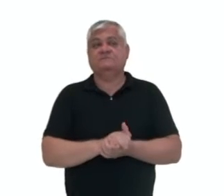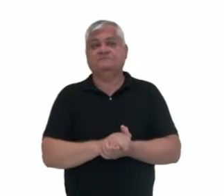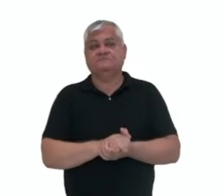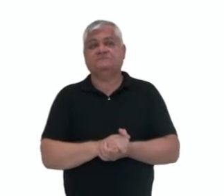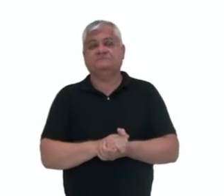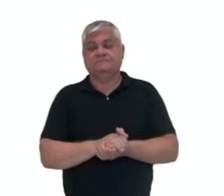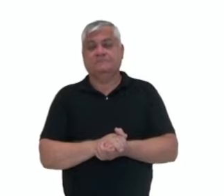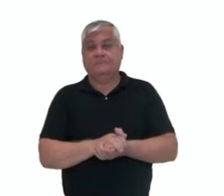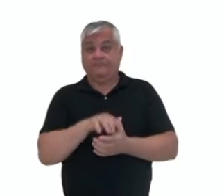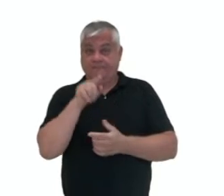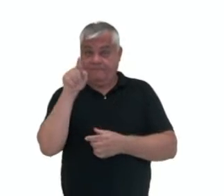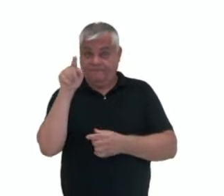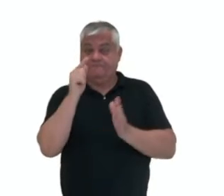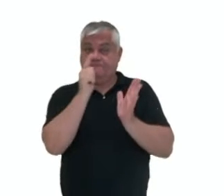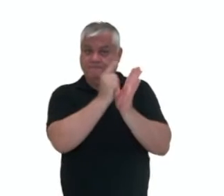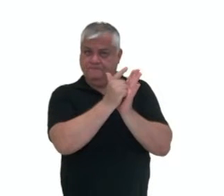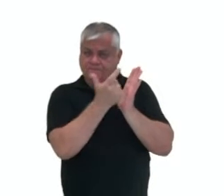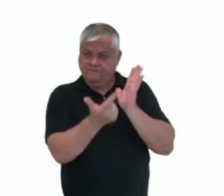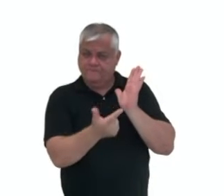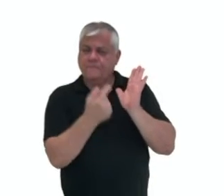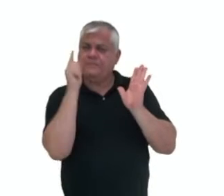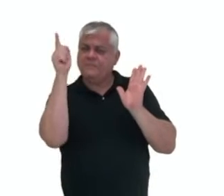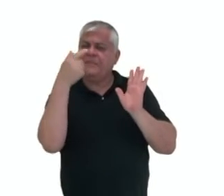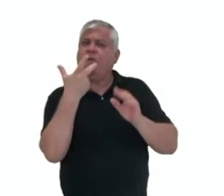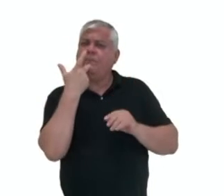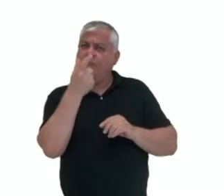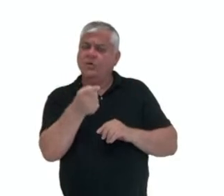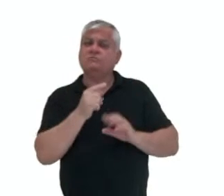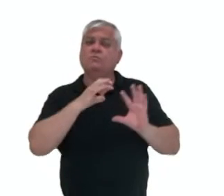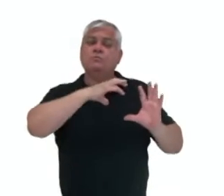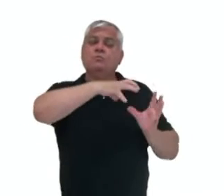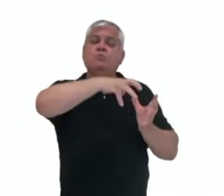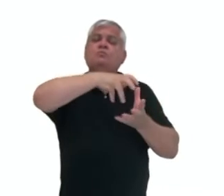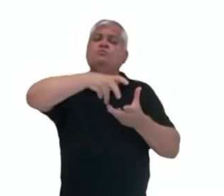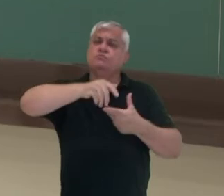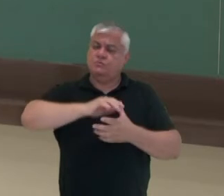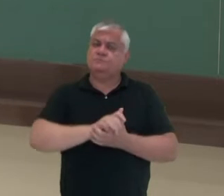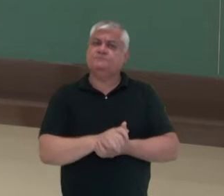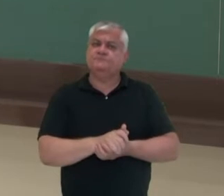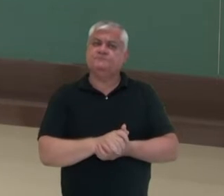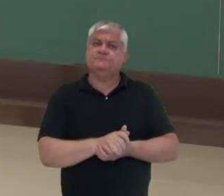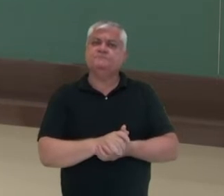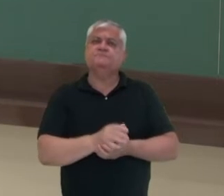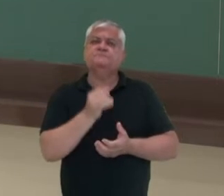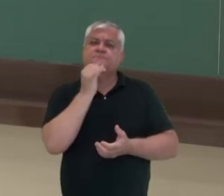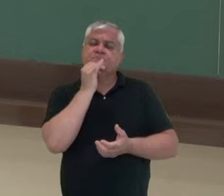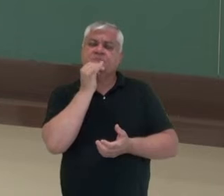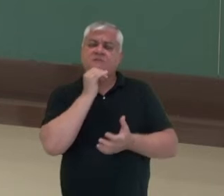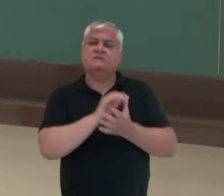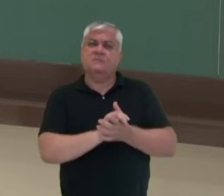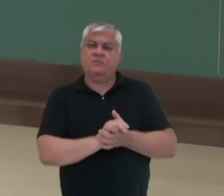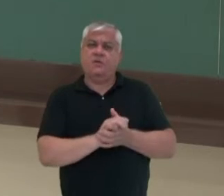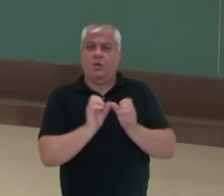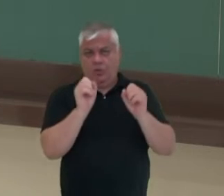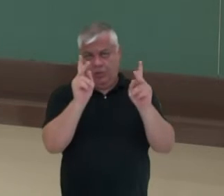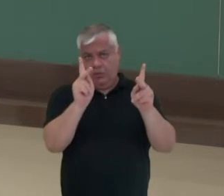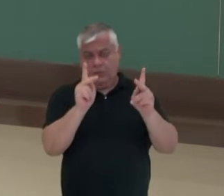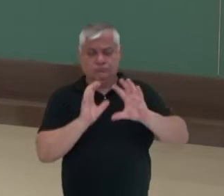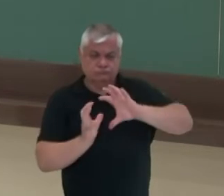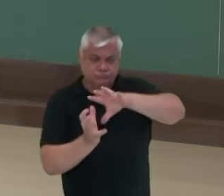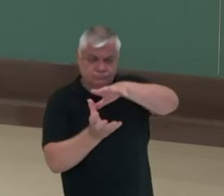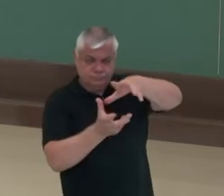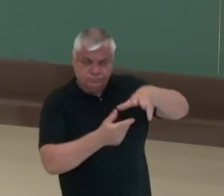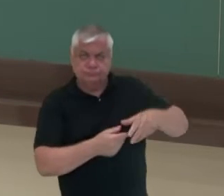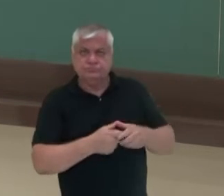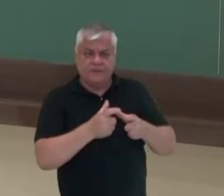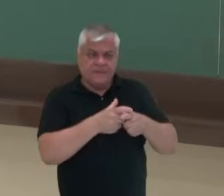O editorial ostenta sempre o quê? Uma visão de mundo. Até essa parte, através do